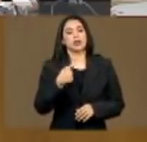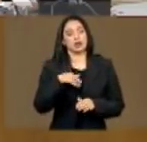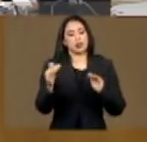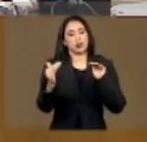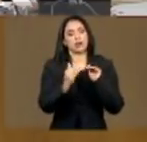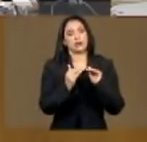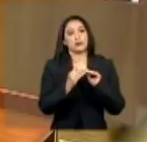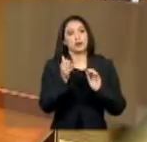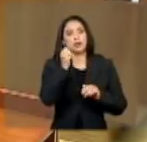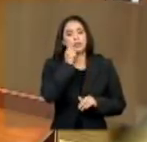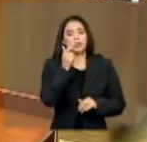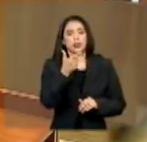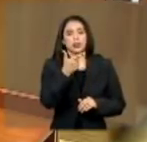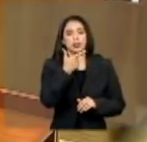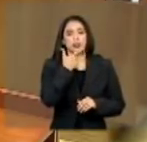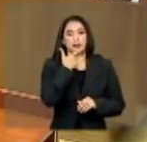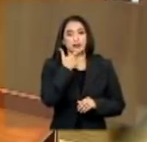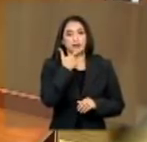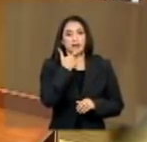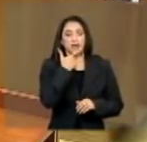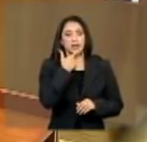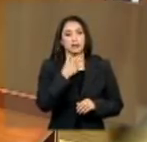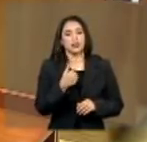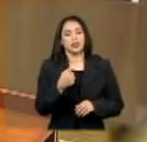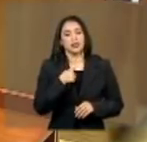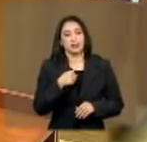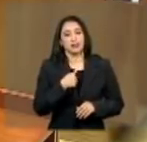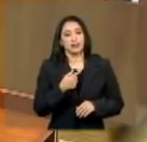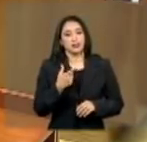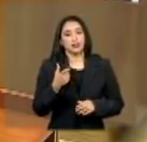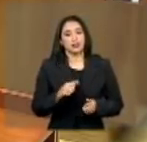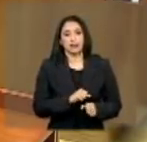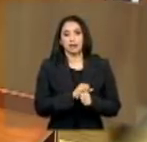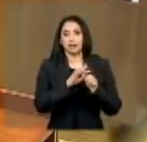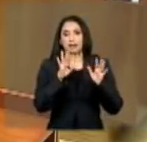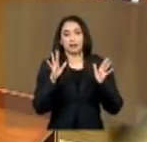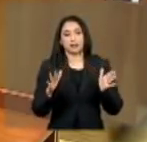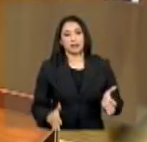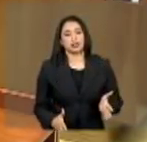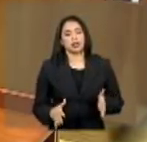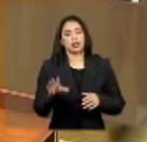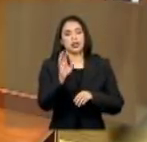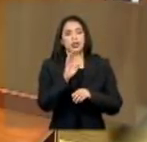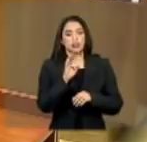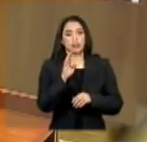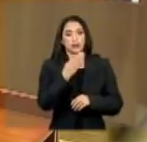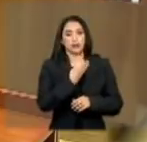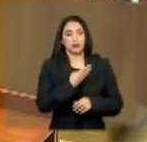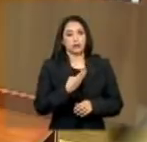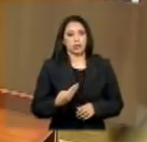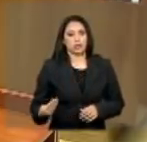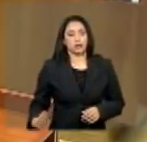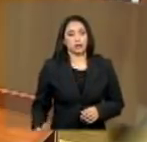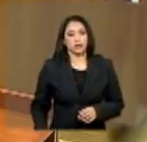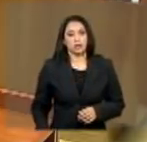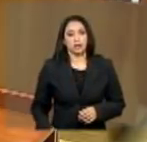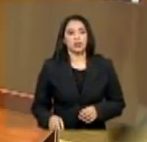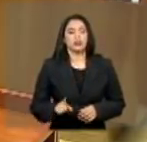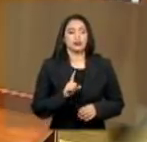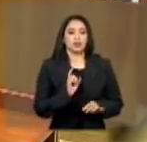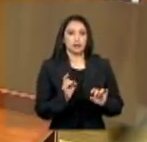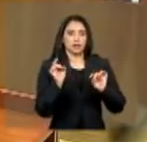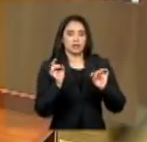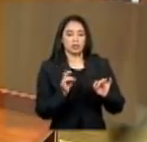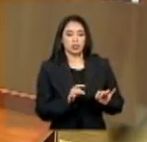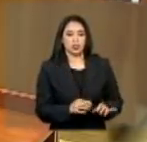agora é presidente em sustentei que o ato omissivo do estado deixando de repor o poder